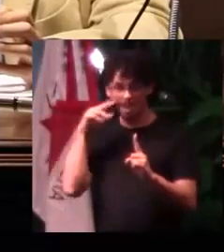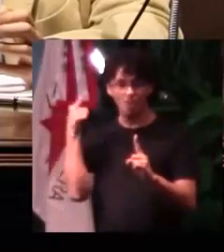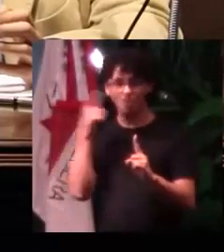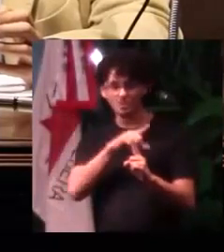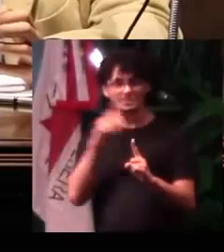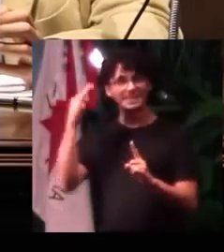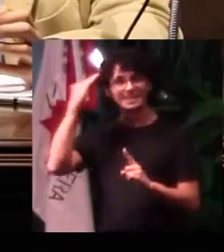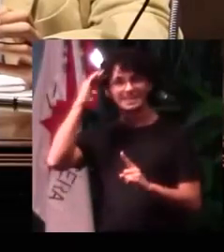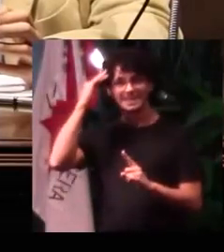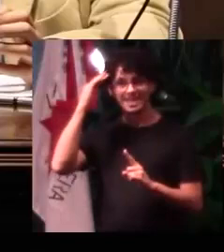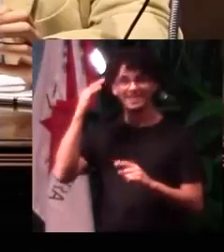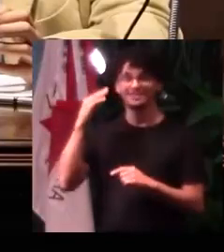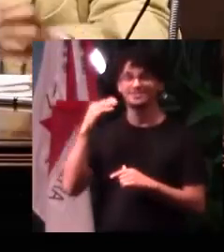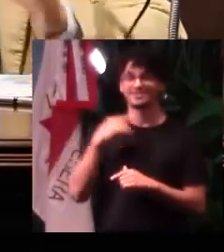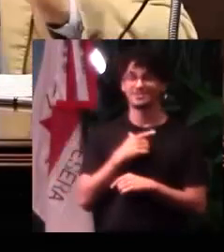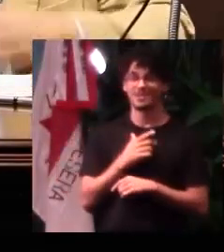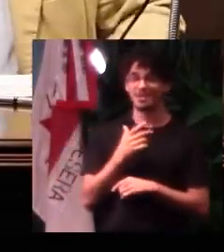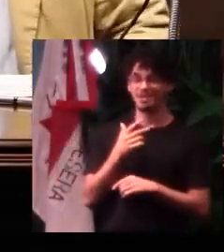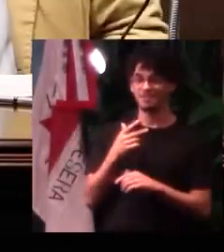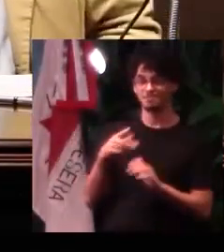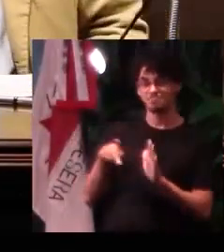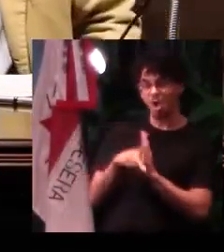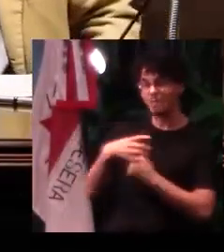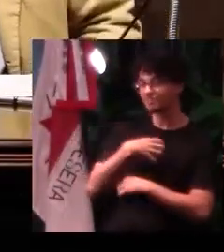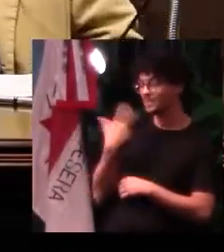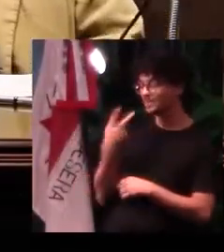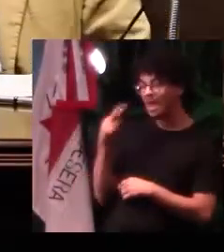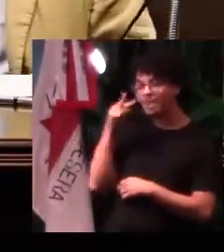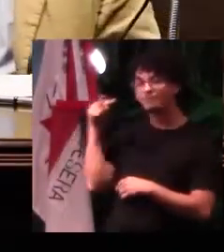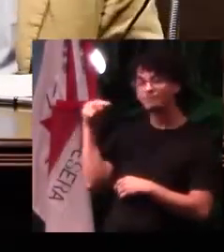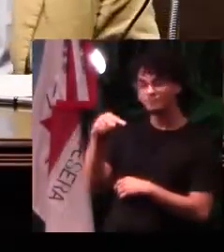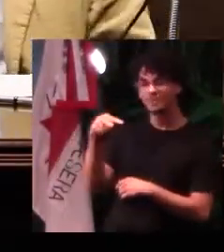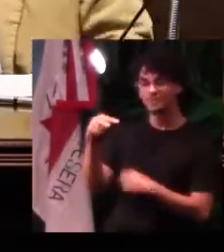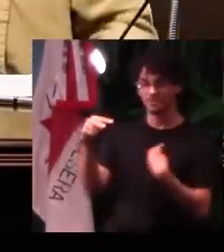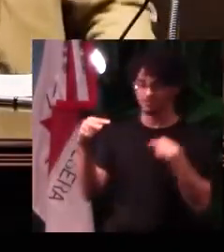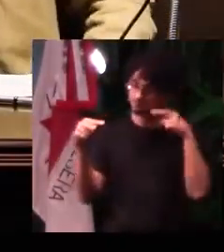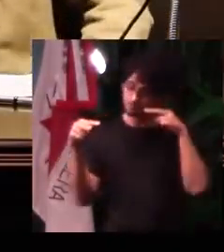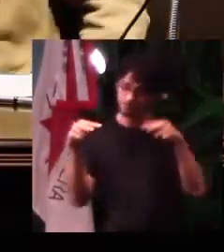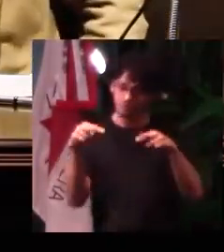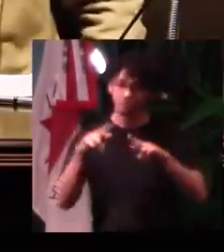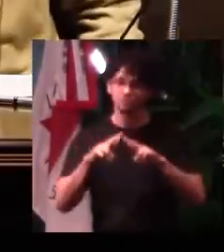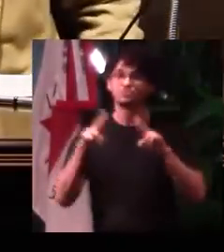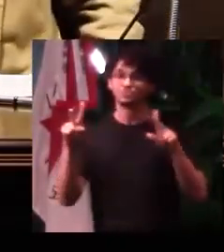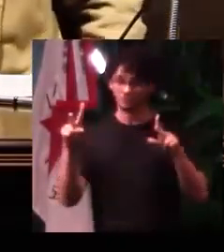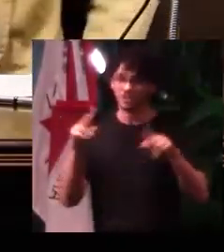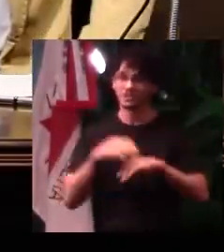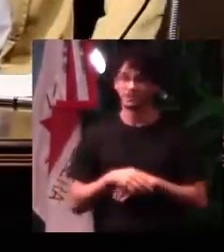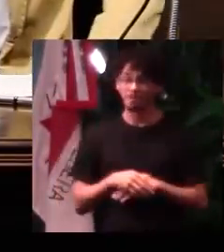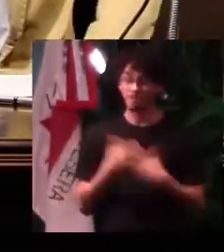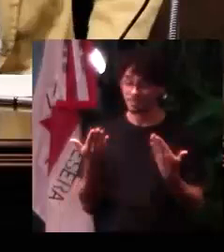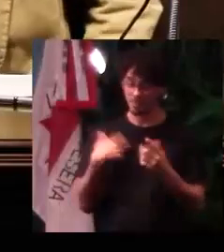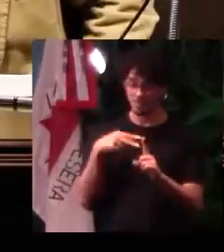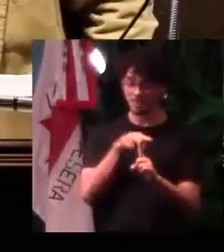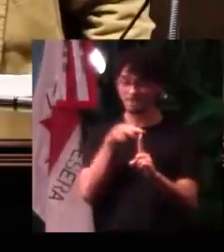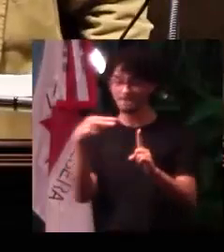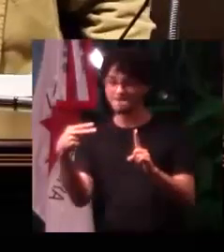olhar diferente do olhar nosso. E isso dá essa perspectiva